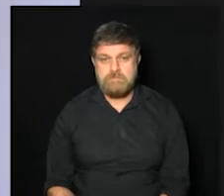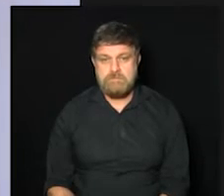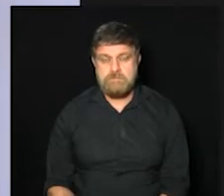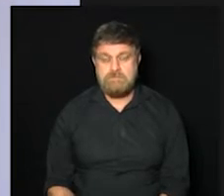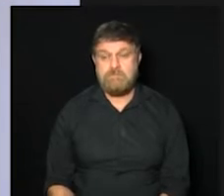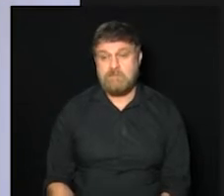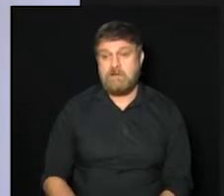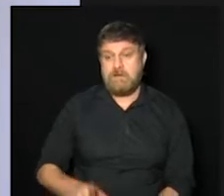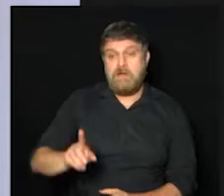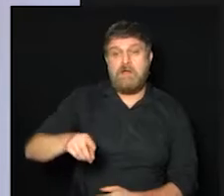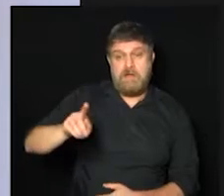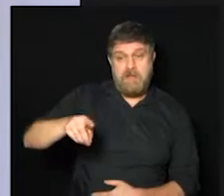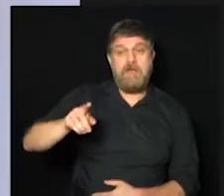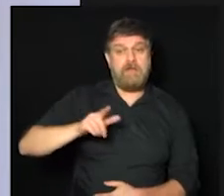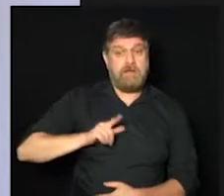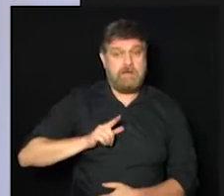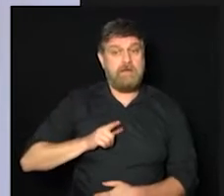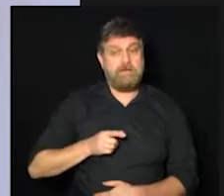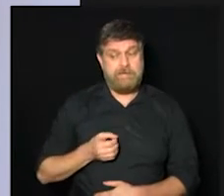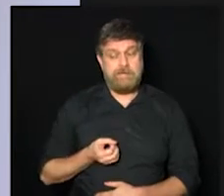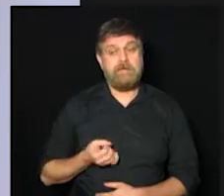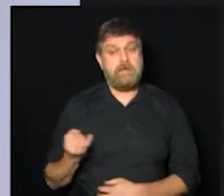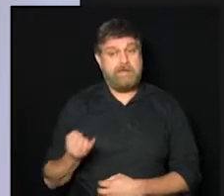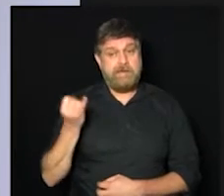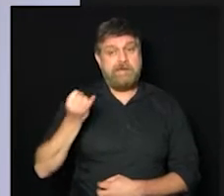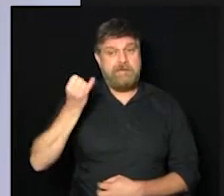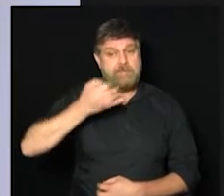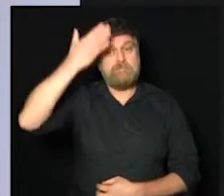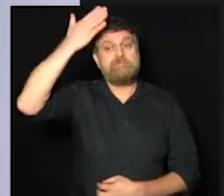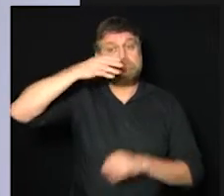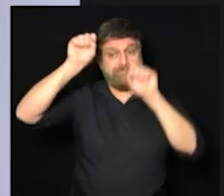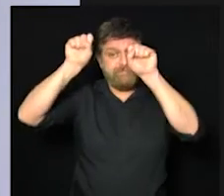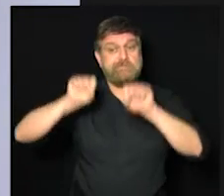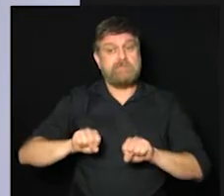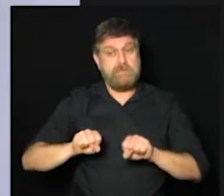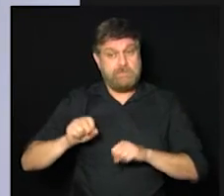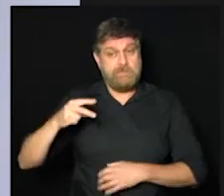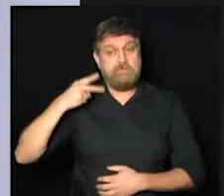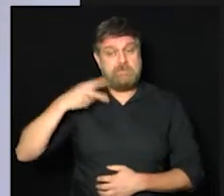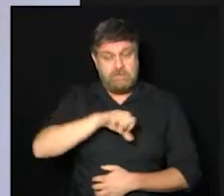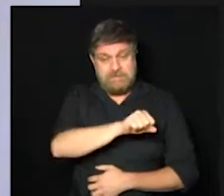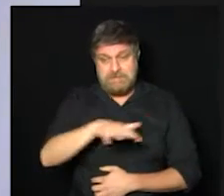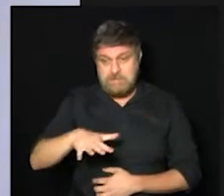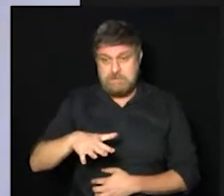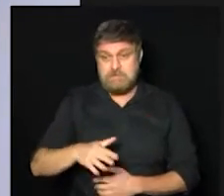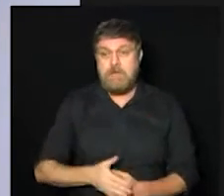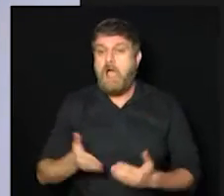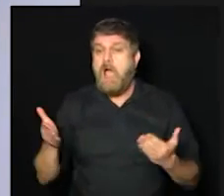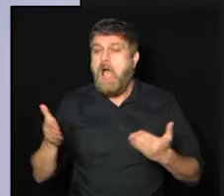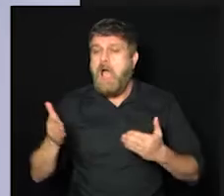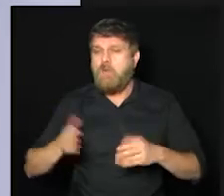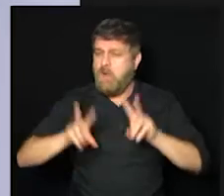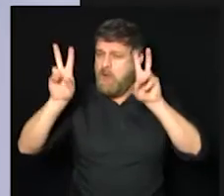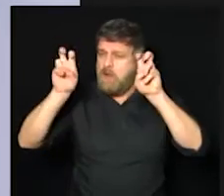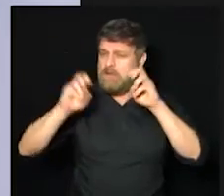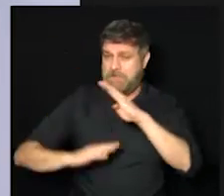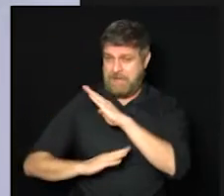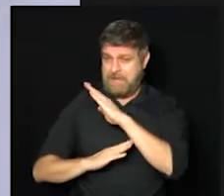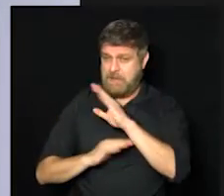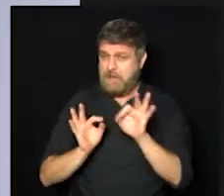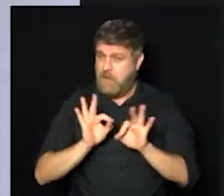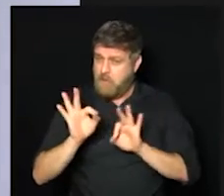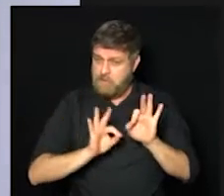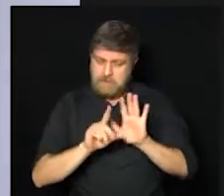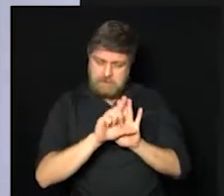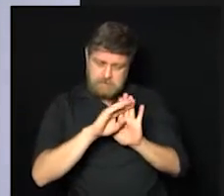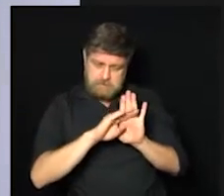É, a gente teve aí, então, esse importante testemunho, esse alerta do vereador. E agora vamos falar um pouquinho dos projetos na Câmara. O vereador Nelson